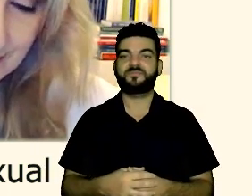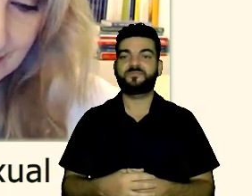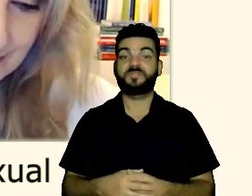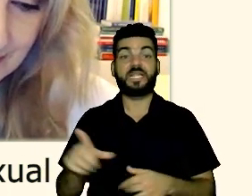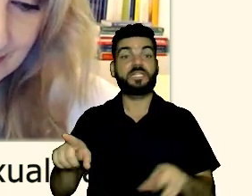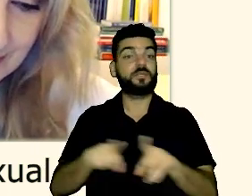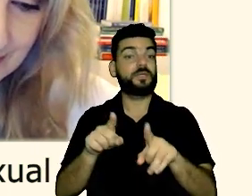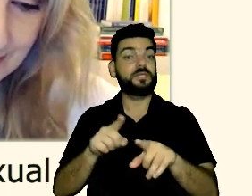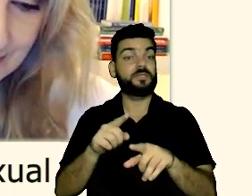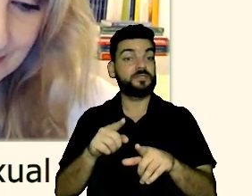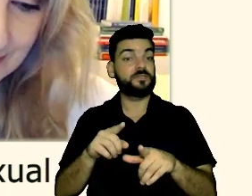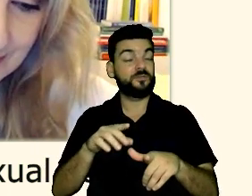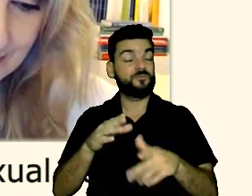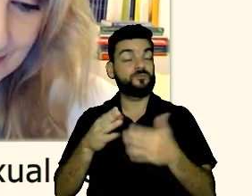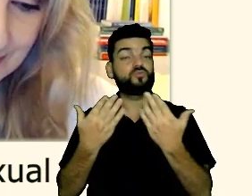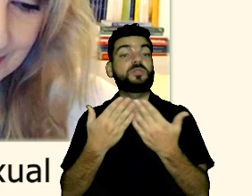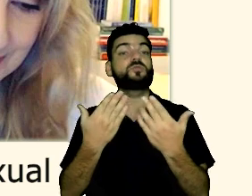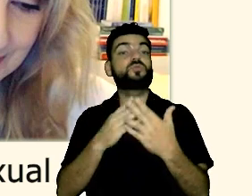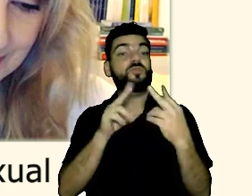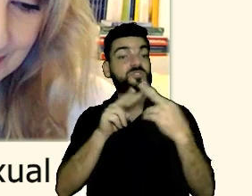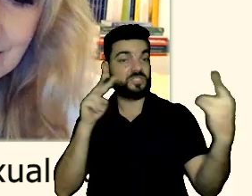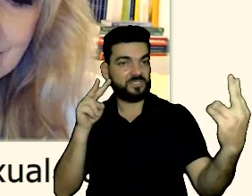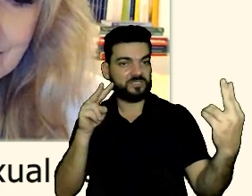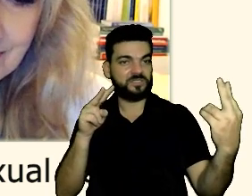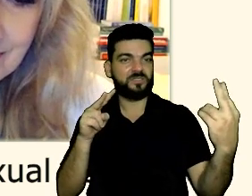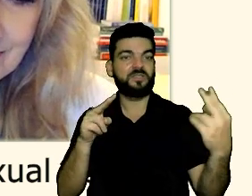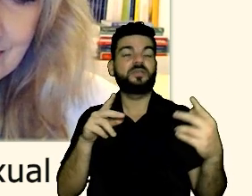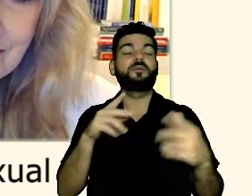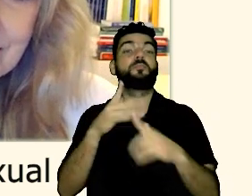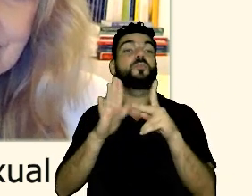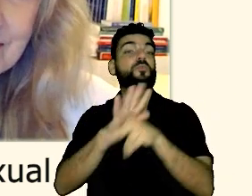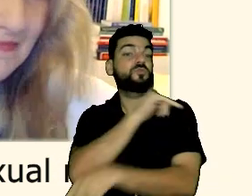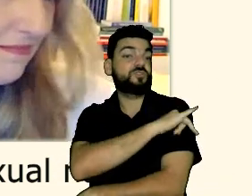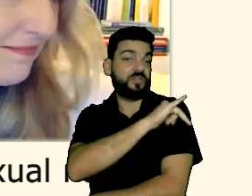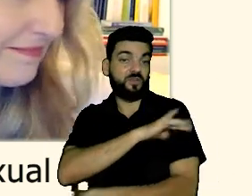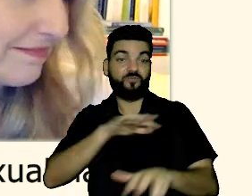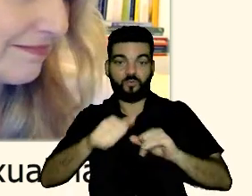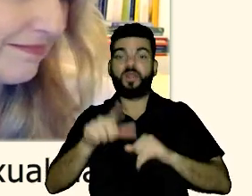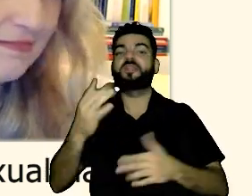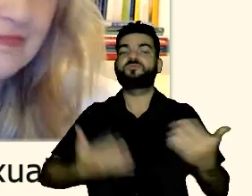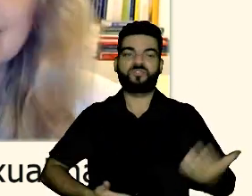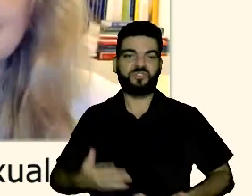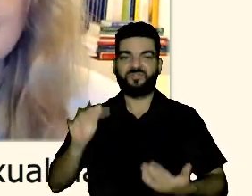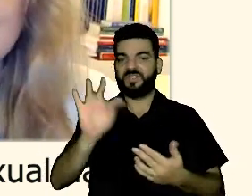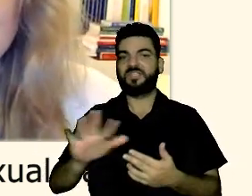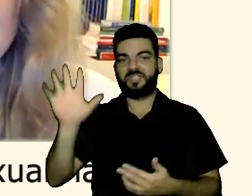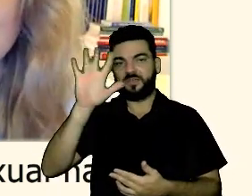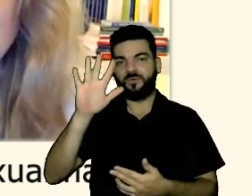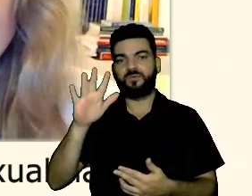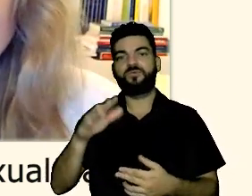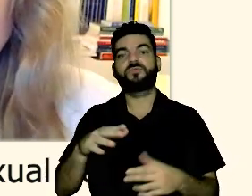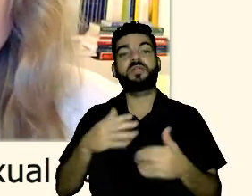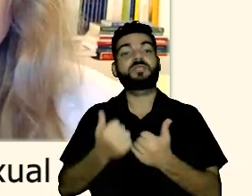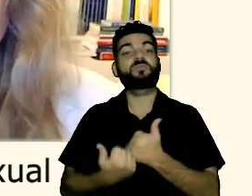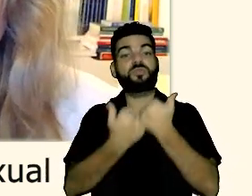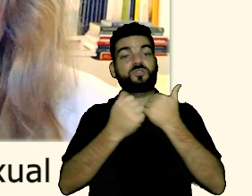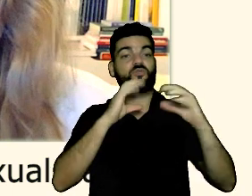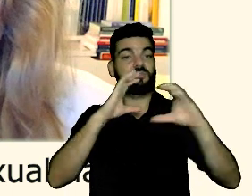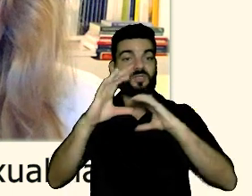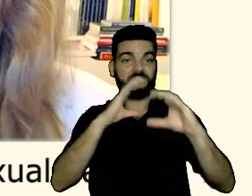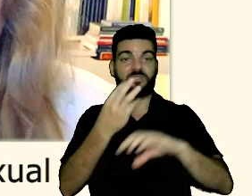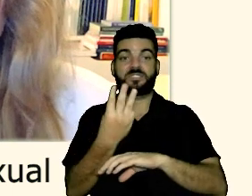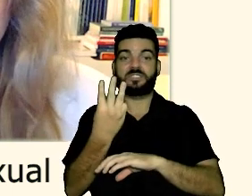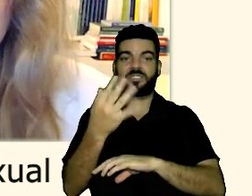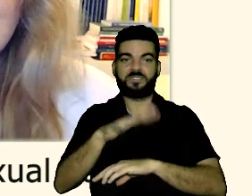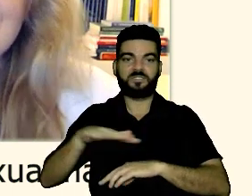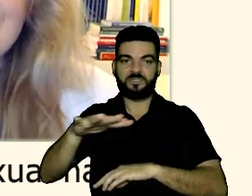pedagoga, mestre em educação pela Universidade Estadual Paulista Júlio de Mesquita Filho, campus de Marília, e é especialista em educação à distância